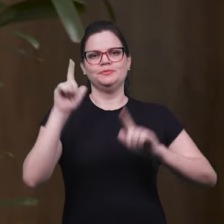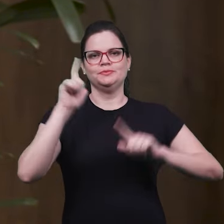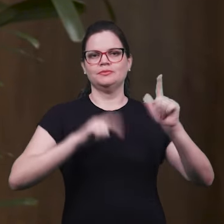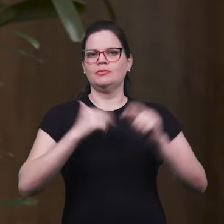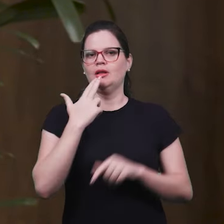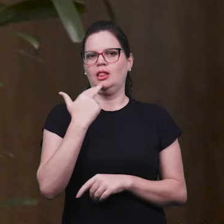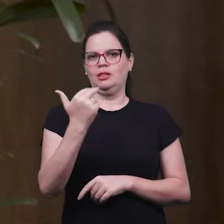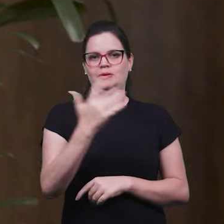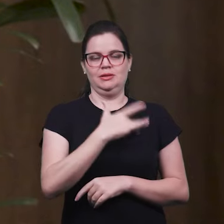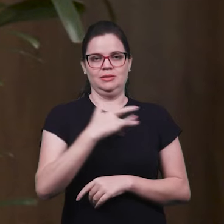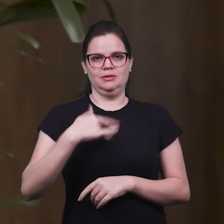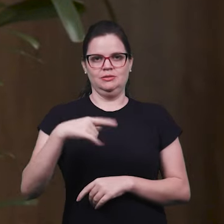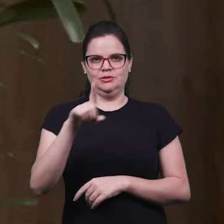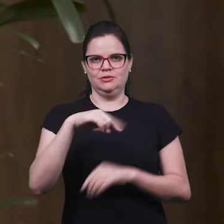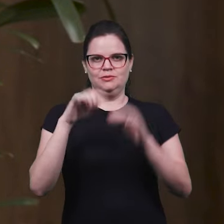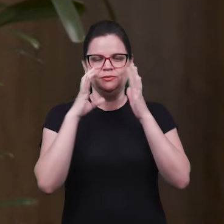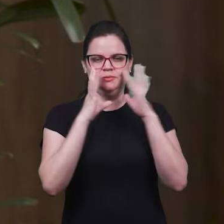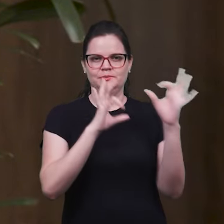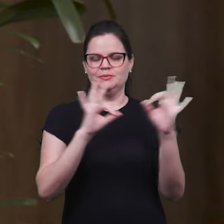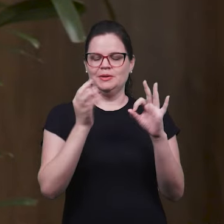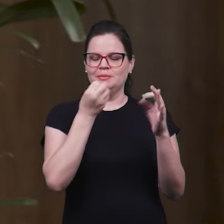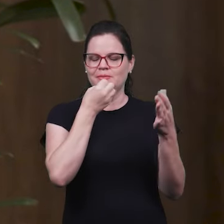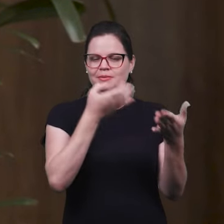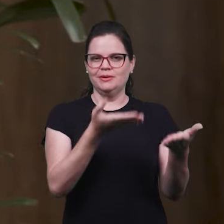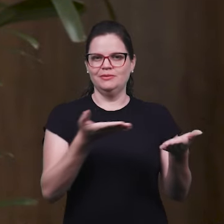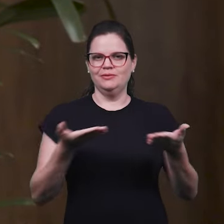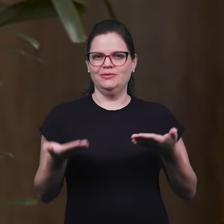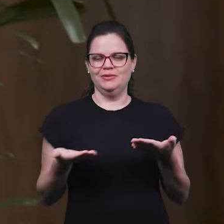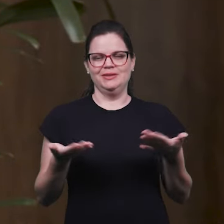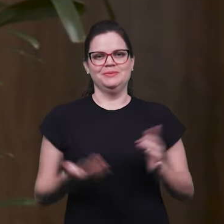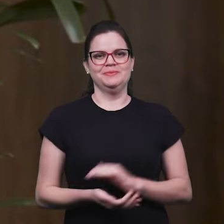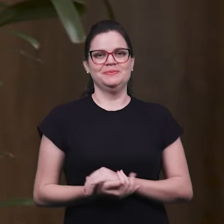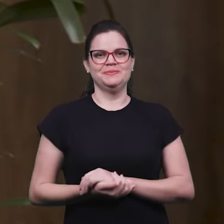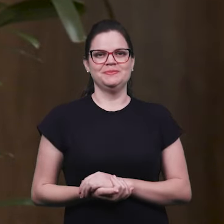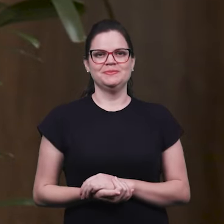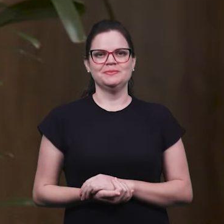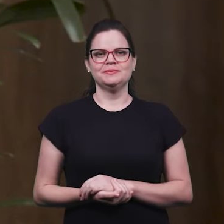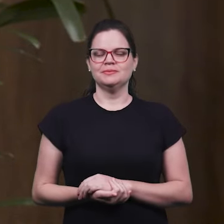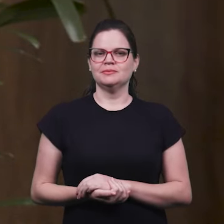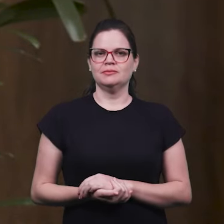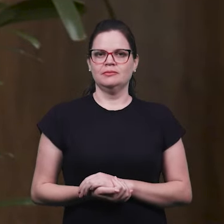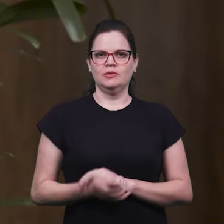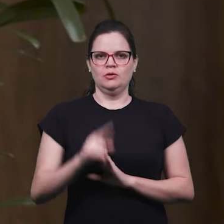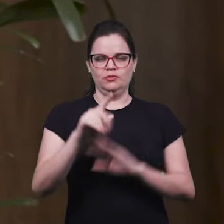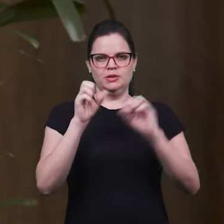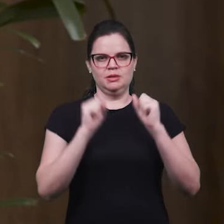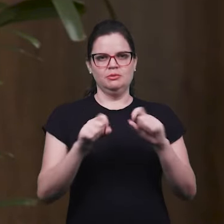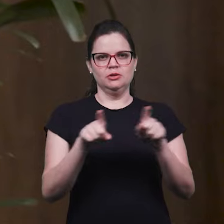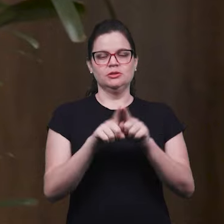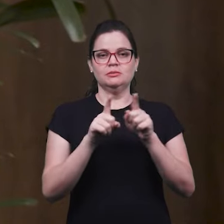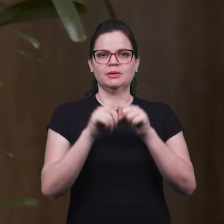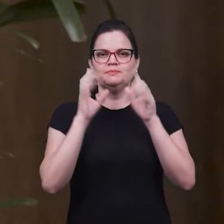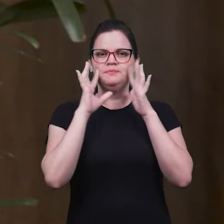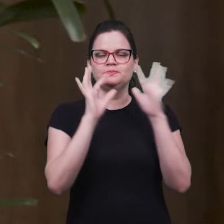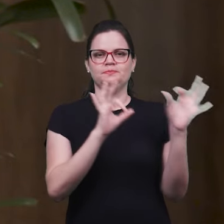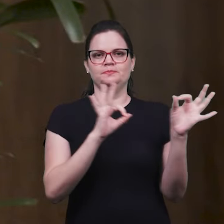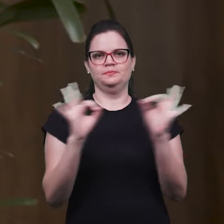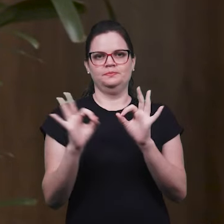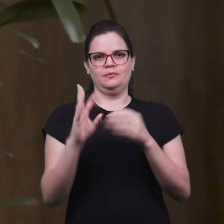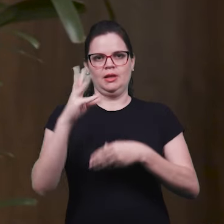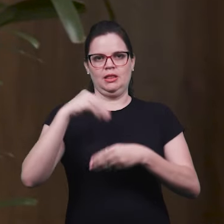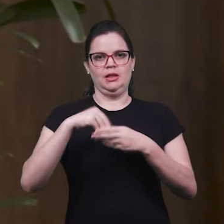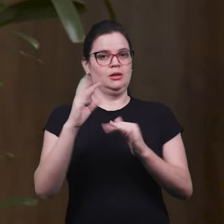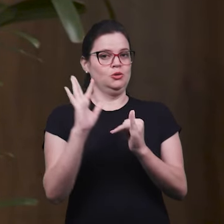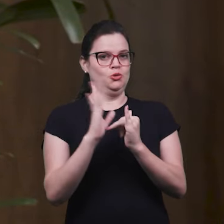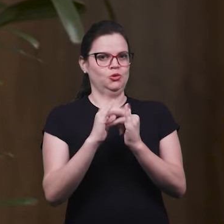e saúde a você que nos assiste seja muito bem-vindo ao nosso programa você também pode nos acompanhar além do canal